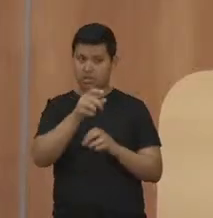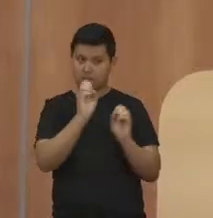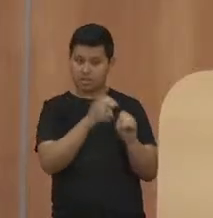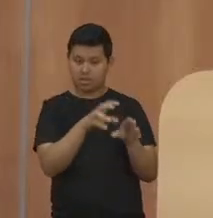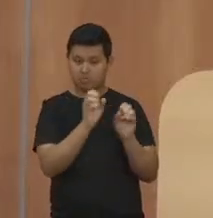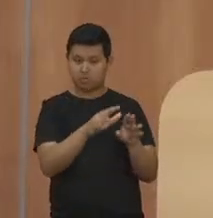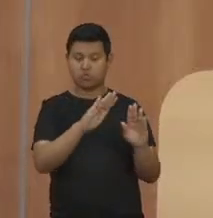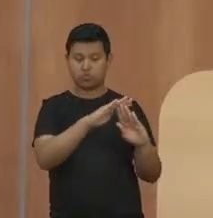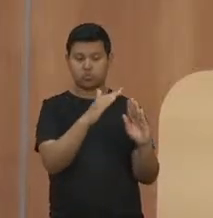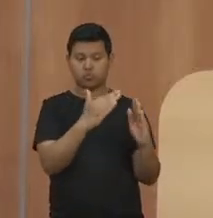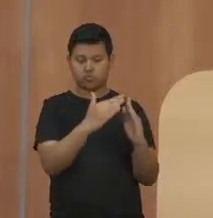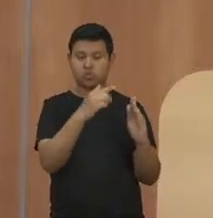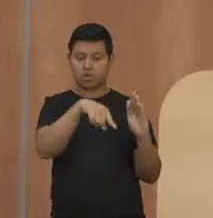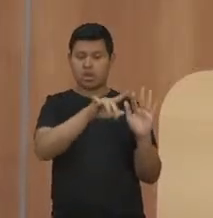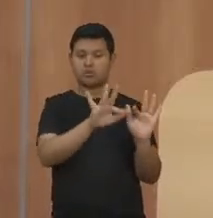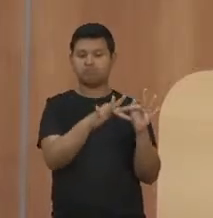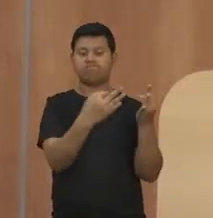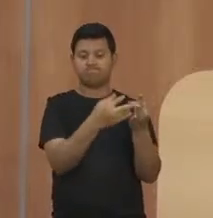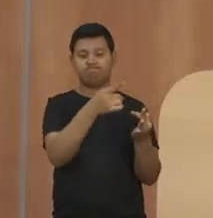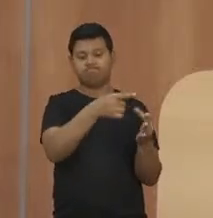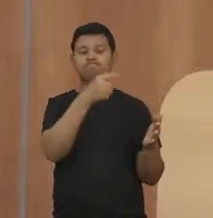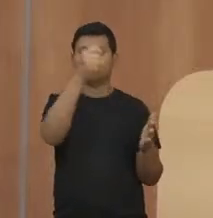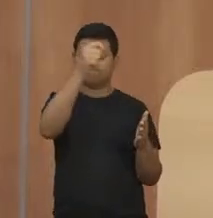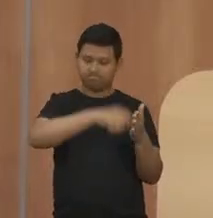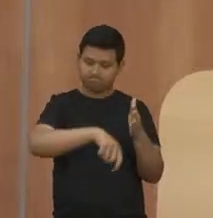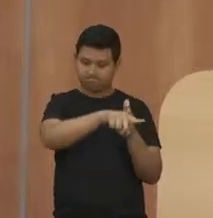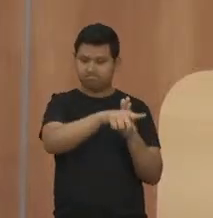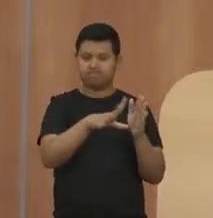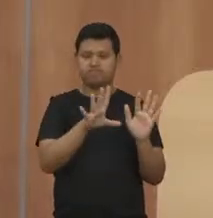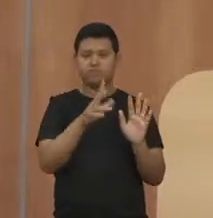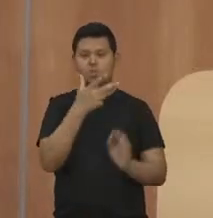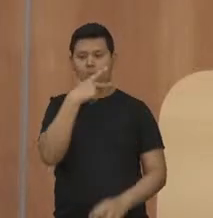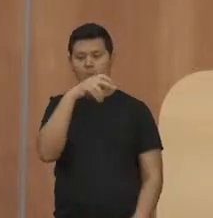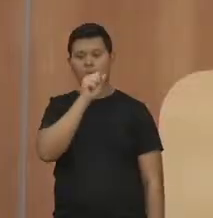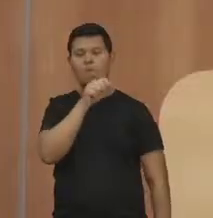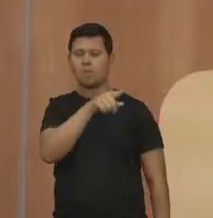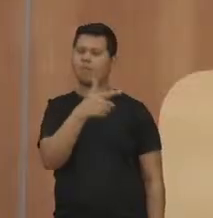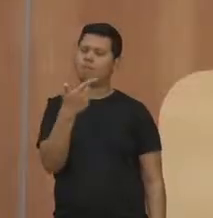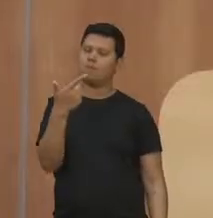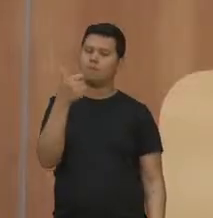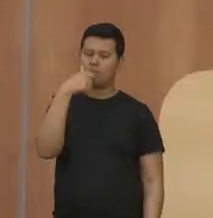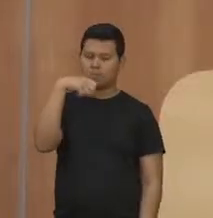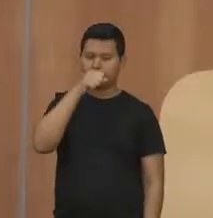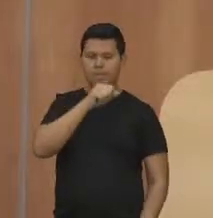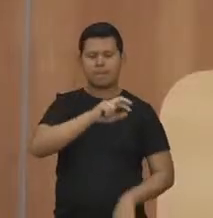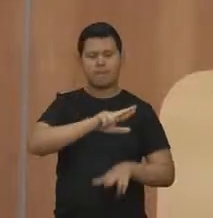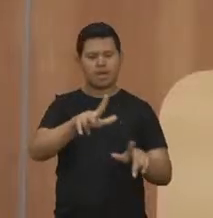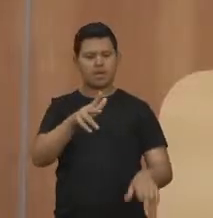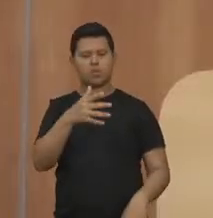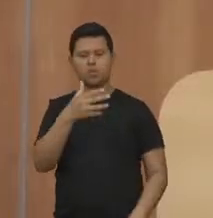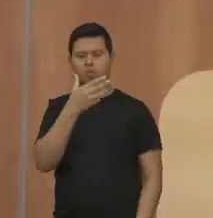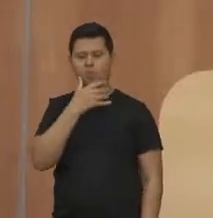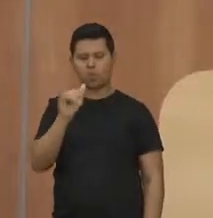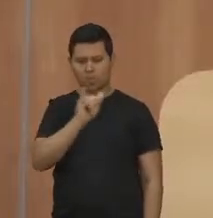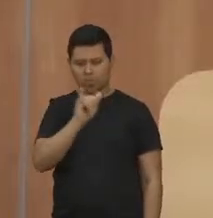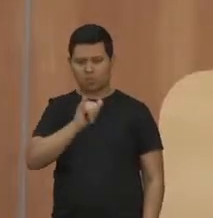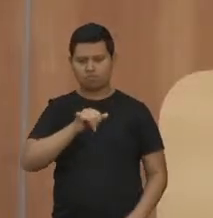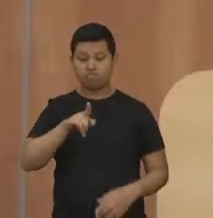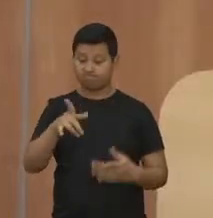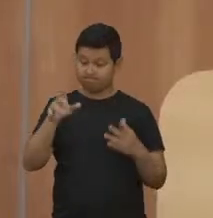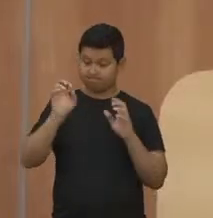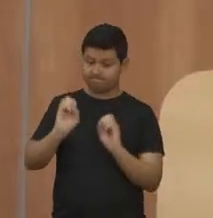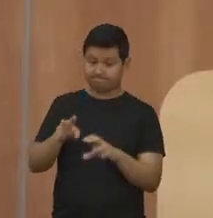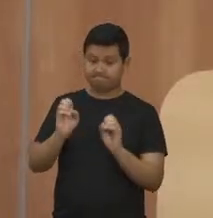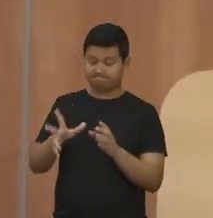na prática em casa, que é cobrar o pai. Gabriel, muito legal esse projeto aí. Cobrar o pai, a mãe, os irmãos. Então, você cria cidadãos